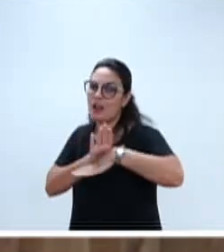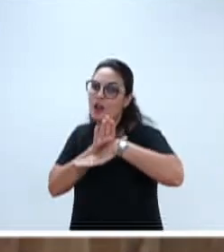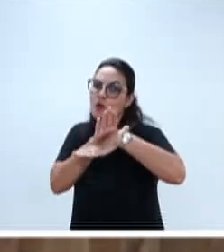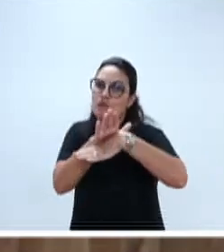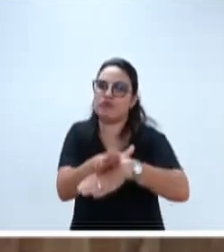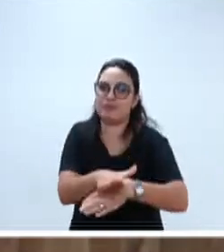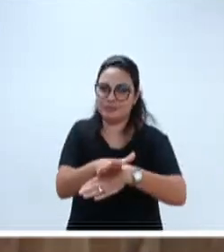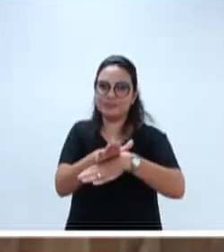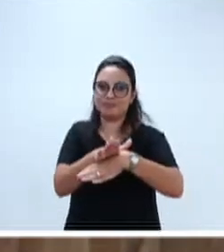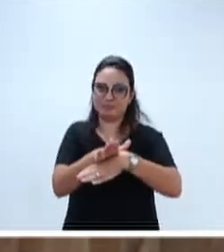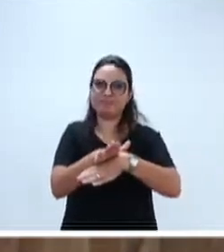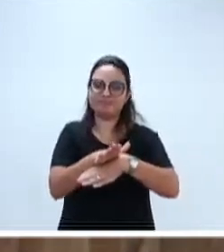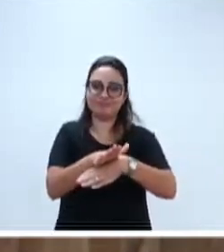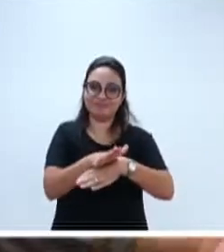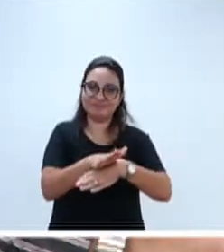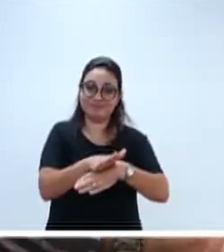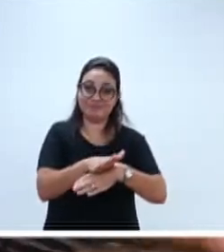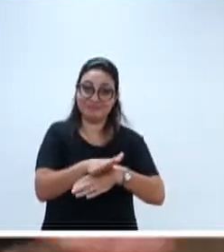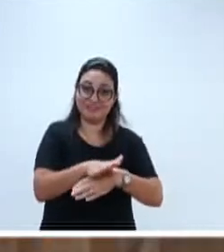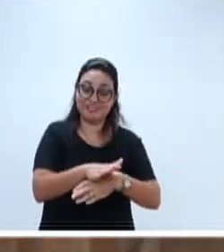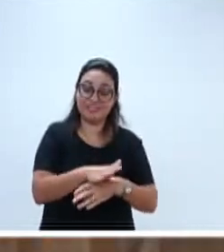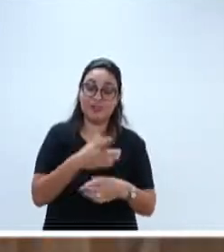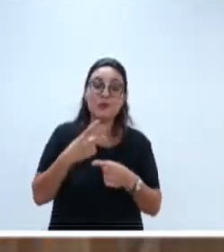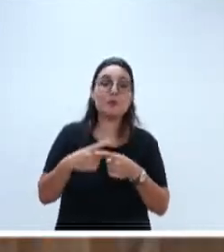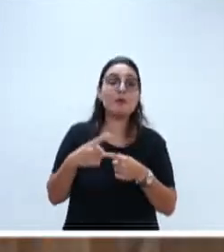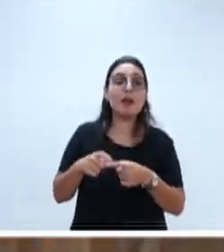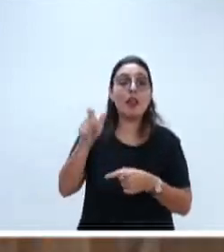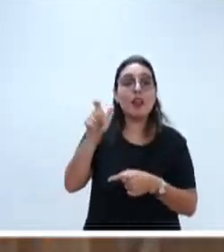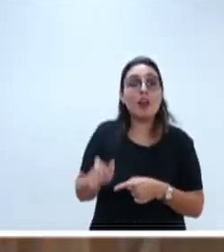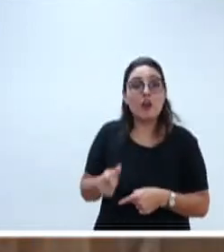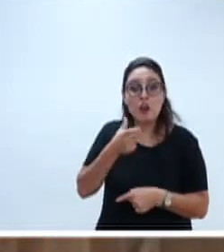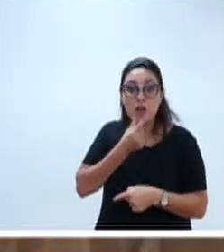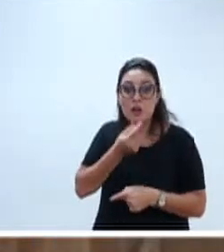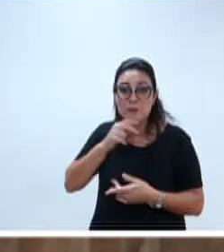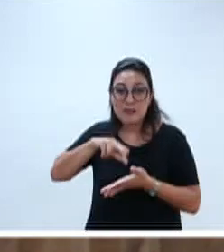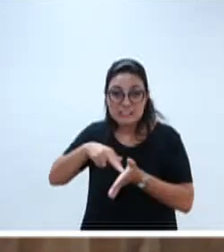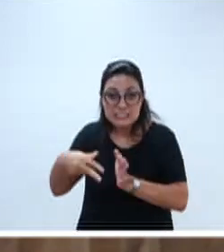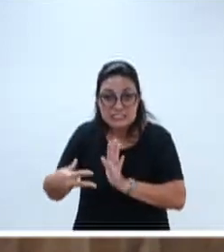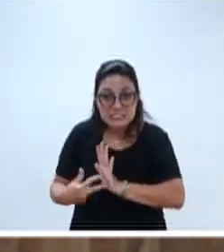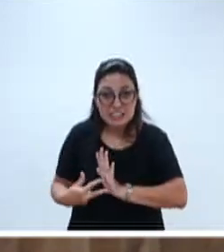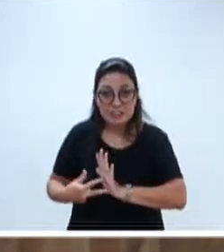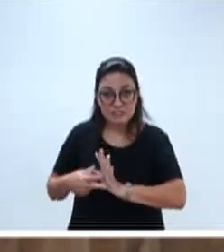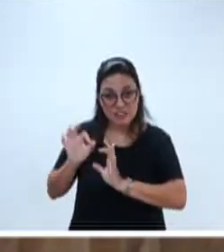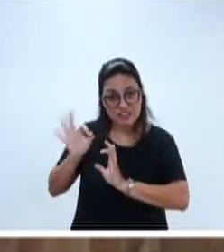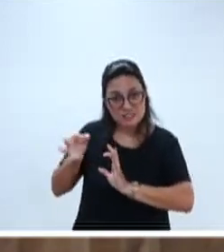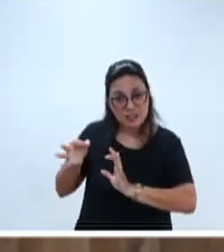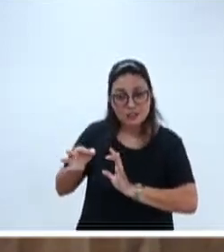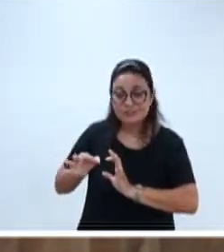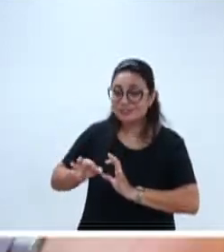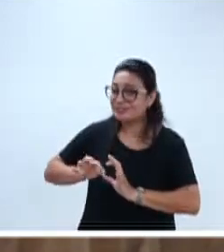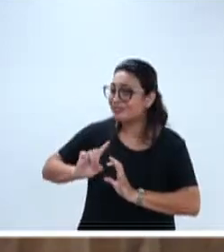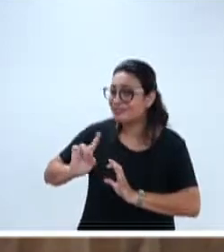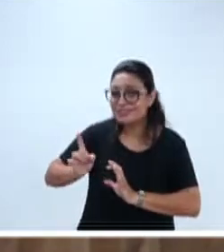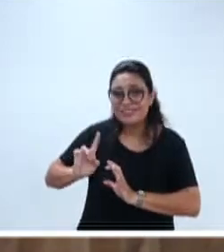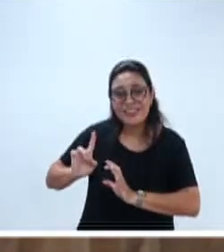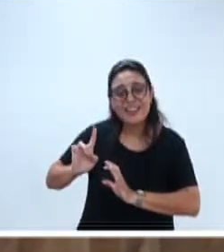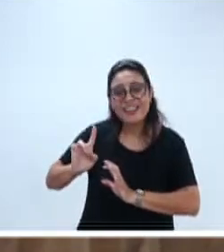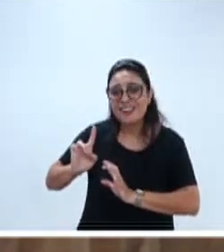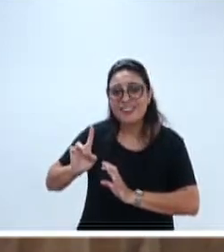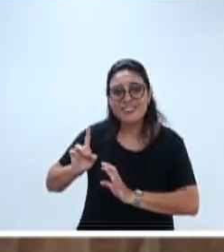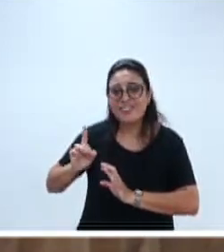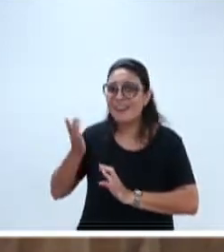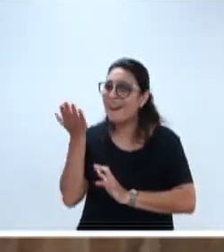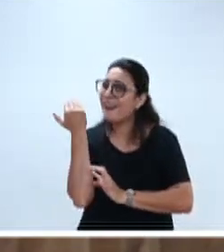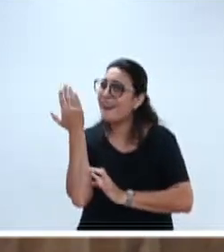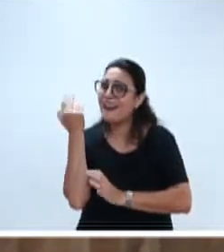era interessante, porque ele foi curtir a vida e ele voltou arrebentado. Ele foi curtir a vida